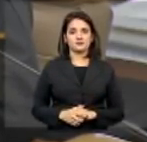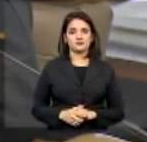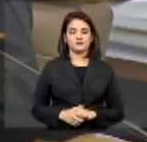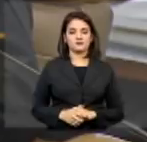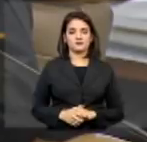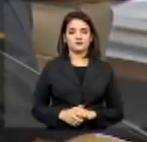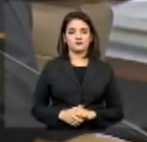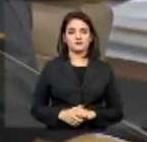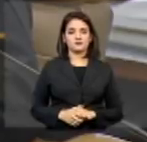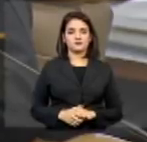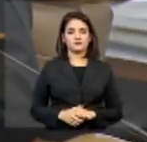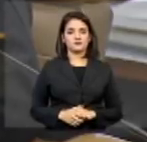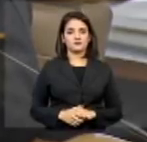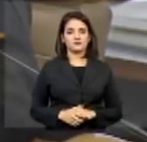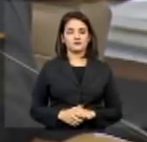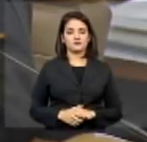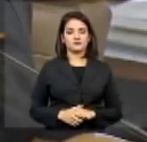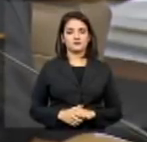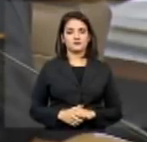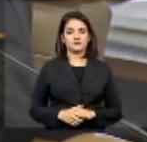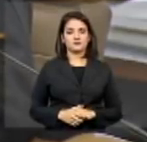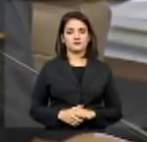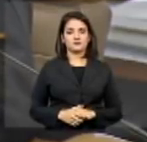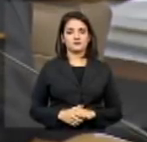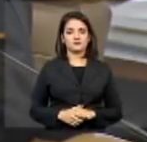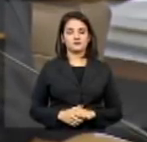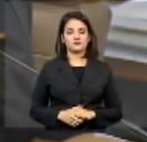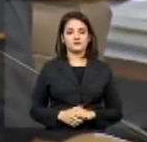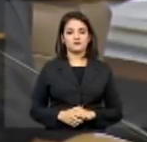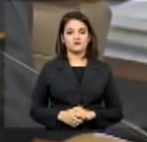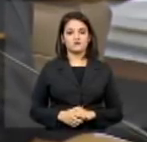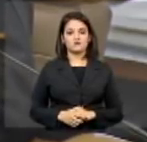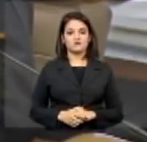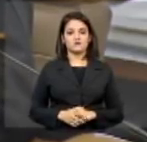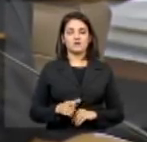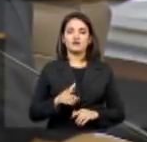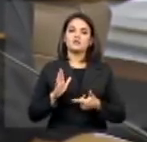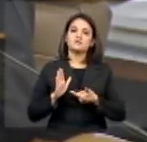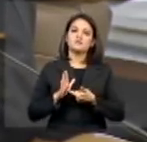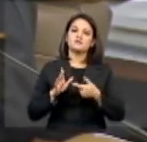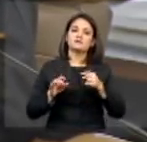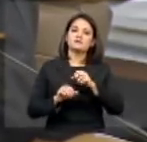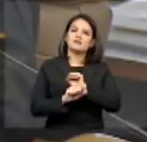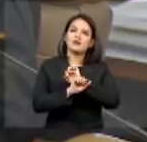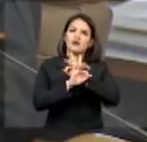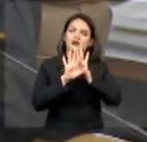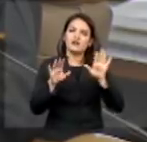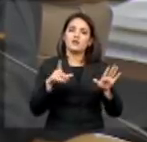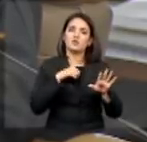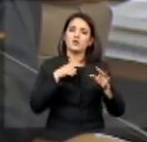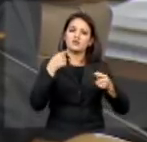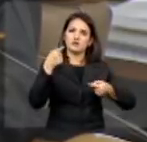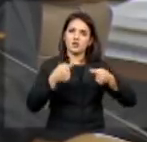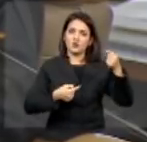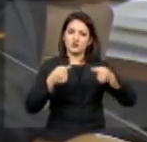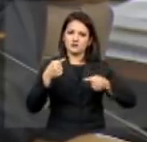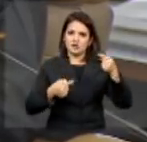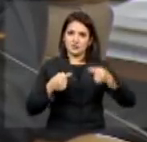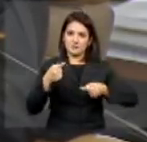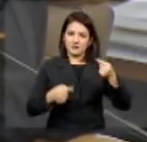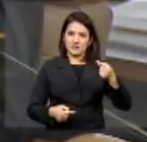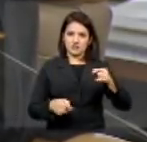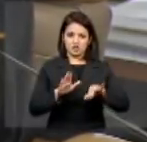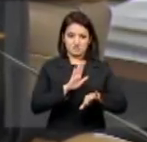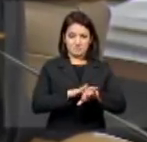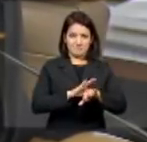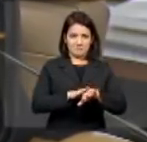evidenciar que está se diante de um debate entre prazo comum